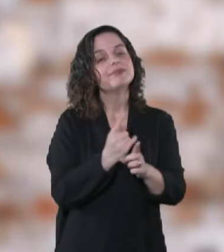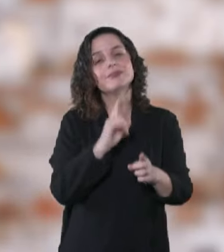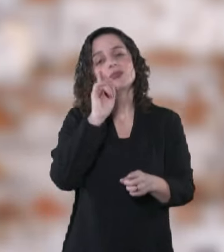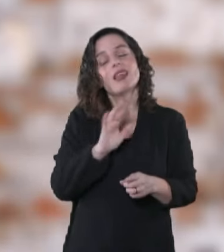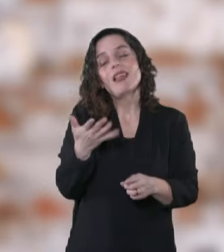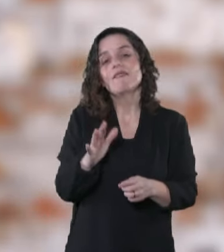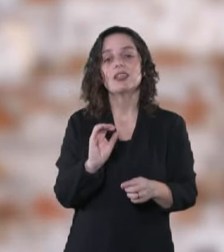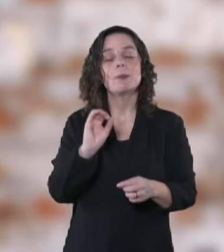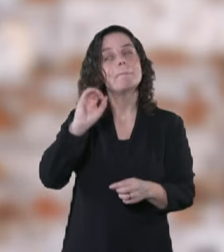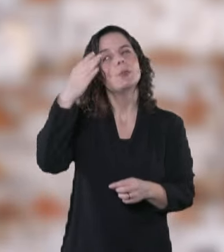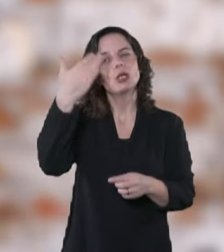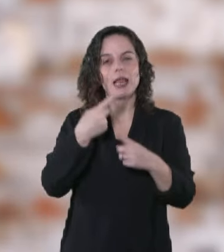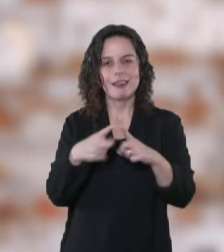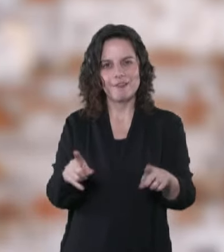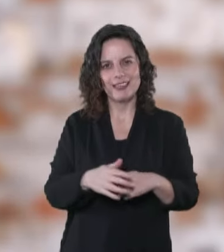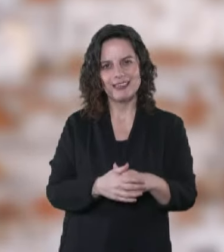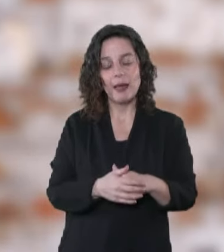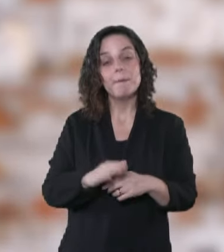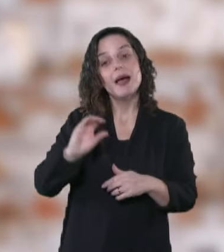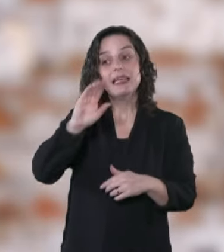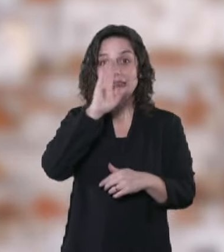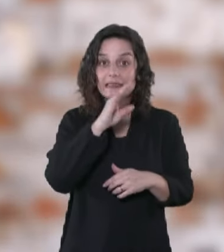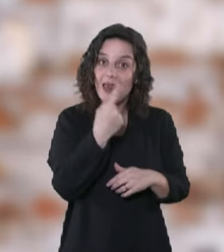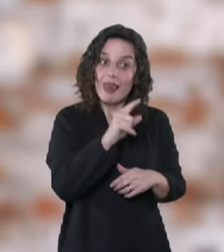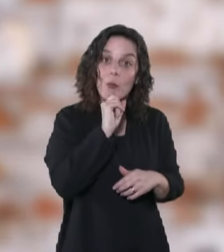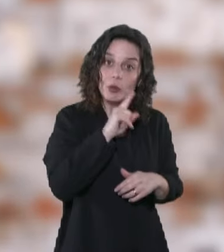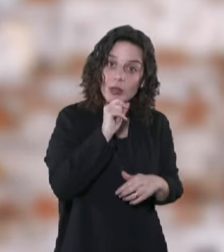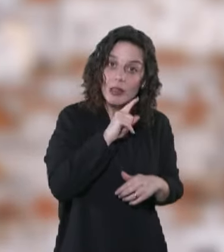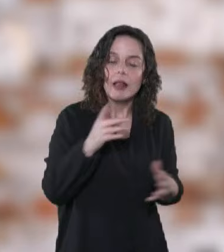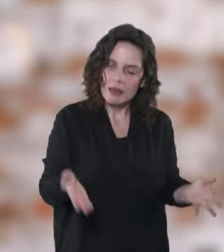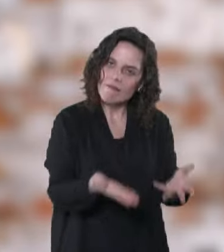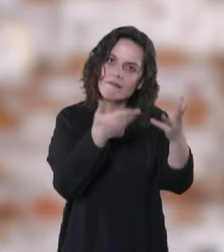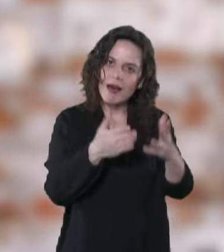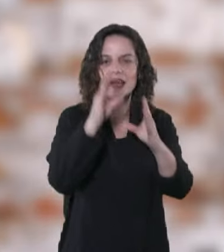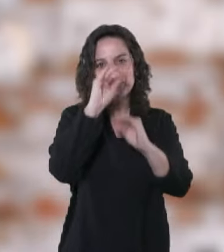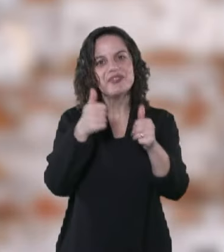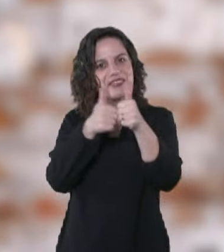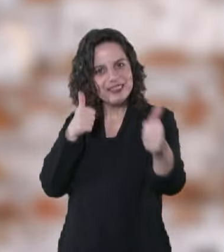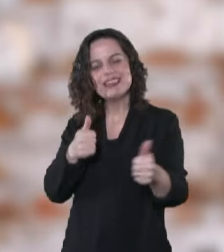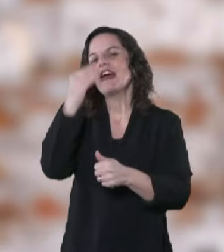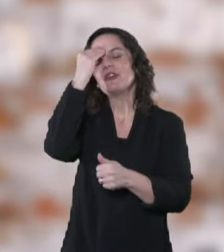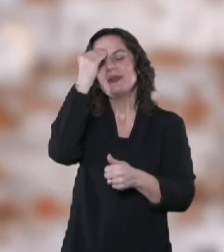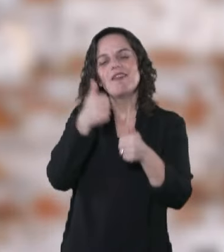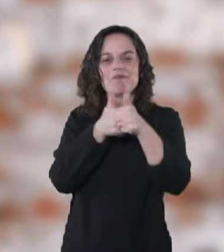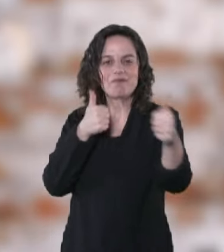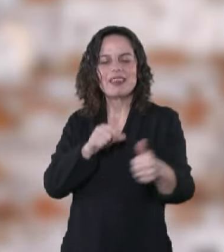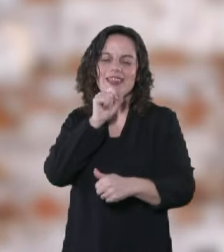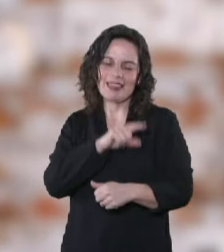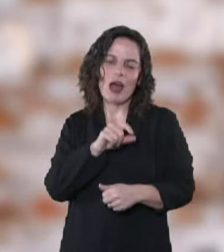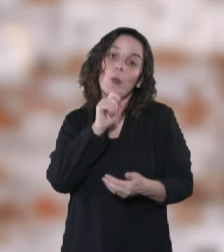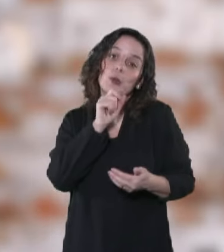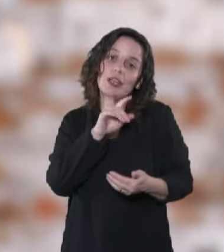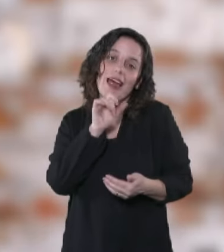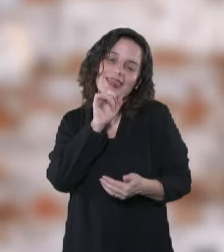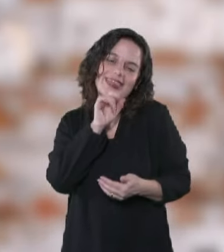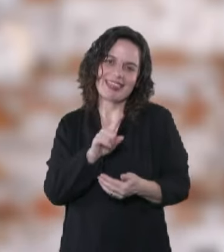se calhar, mas quando têm estas prioridades devem ter a oportunidade de o fazer. E lá está, o ensino à distância, a formação à distância, dá-lhes essa oportunidade